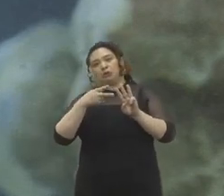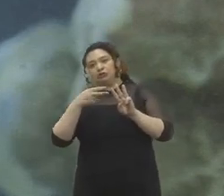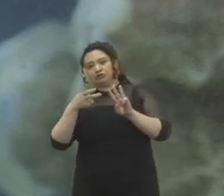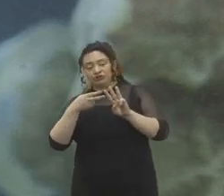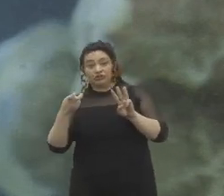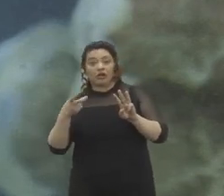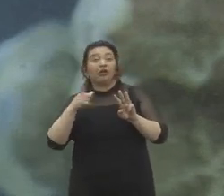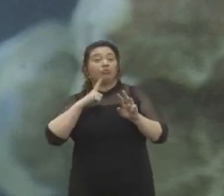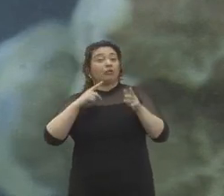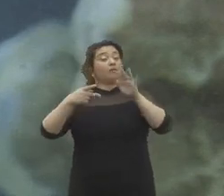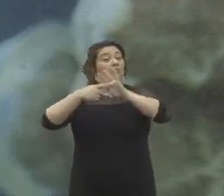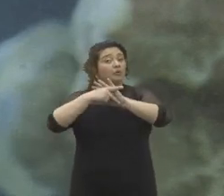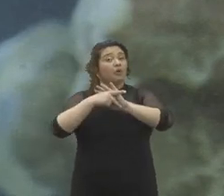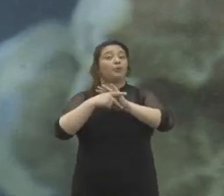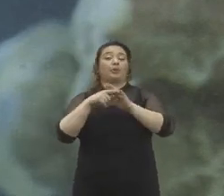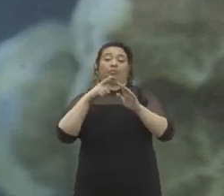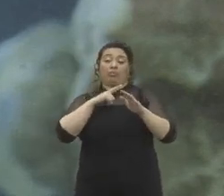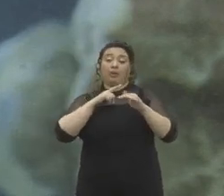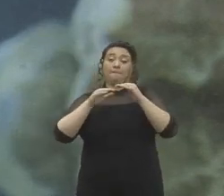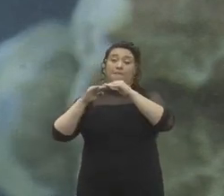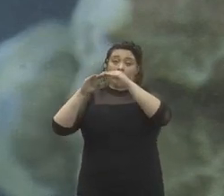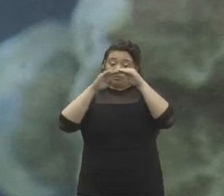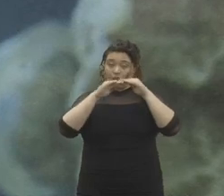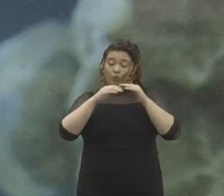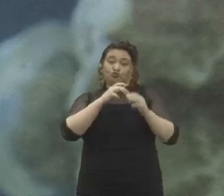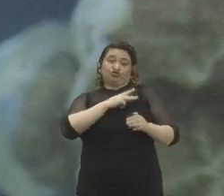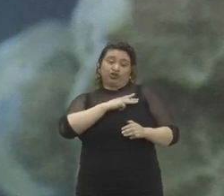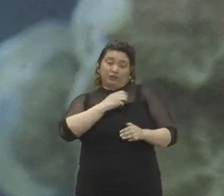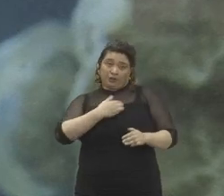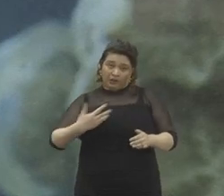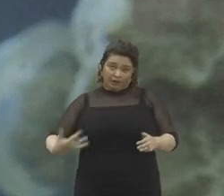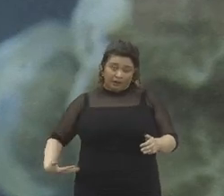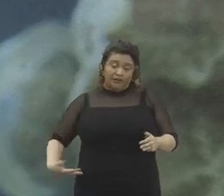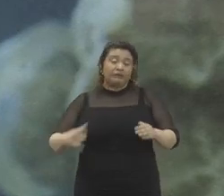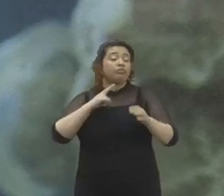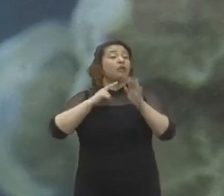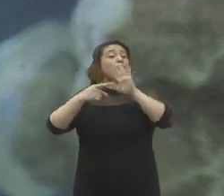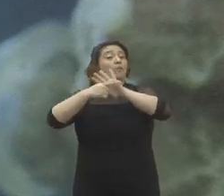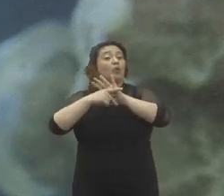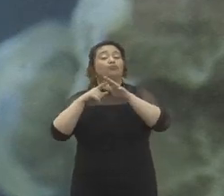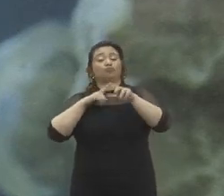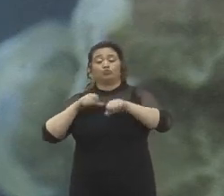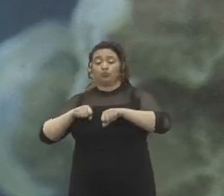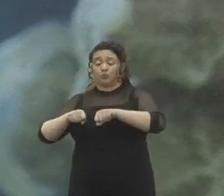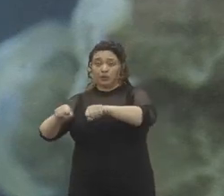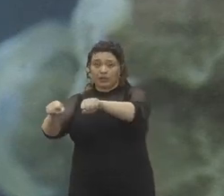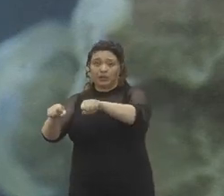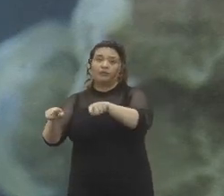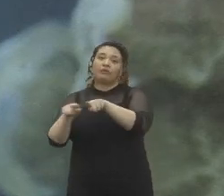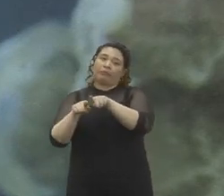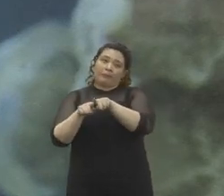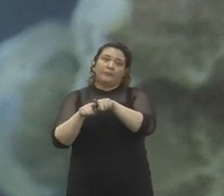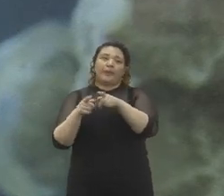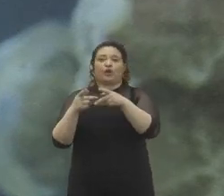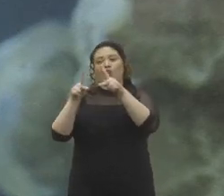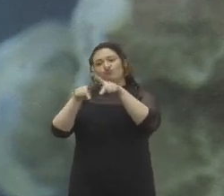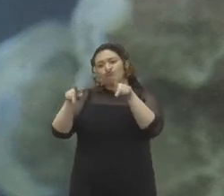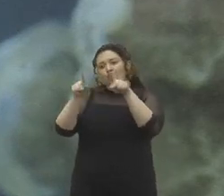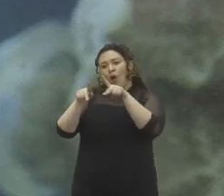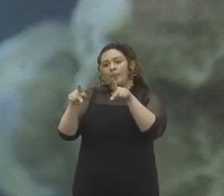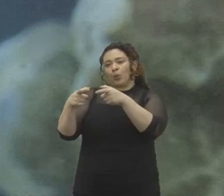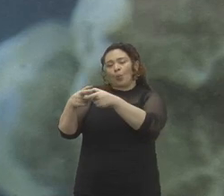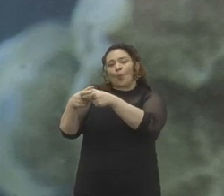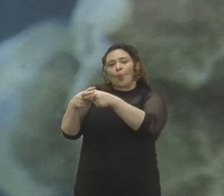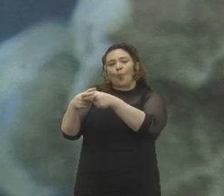lá que é padrão dinamarquês eh o super mercado que eles têm que é um mini shopping porque também é o